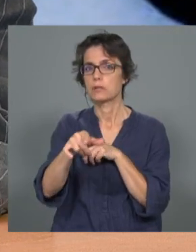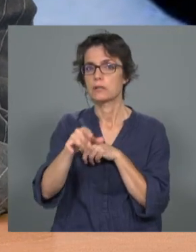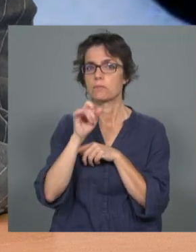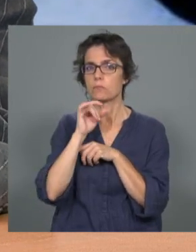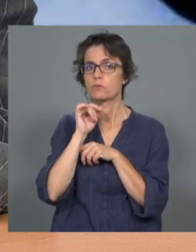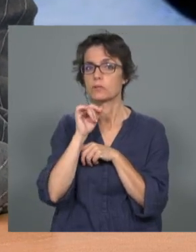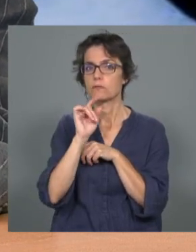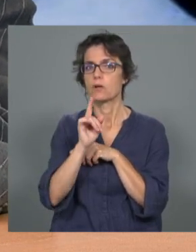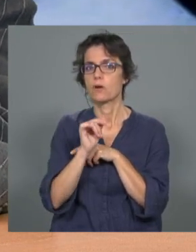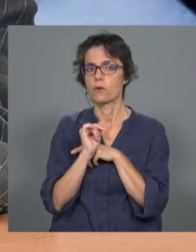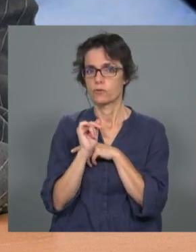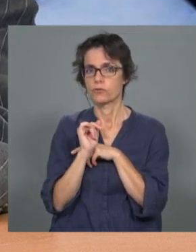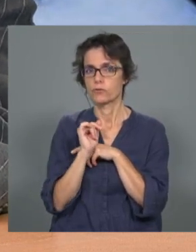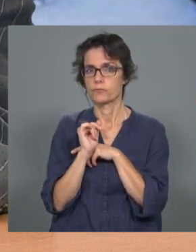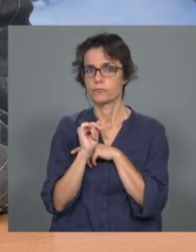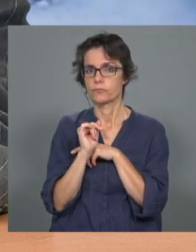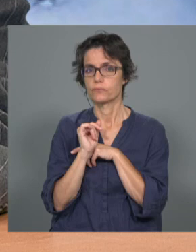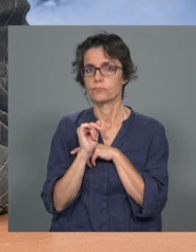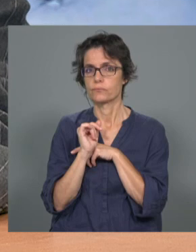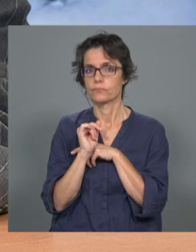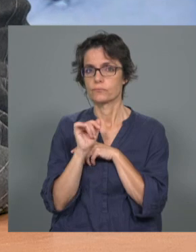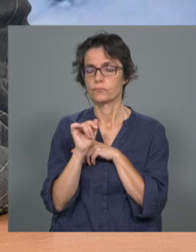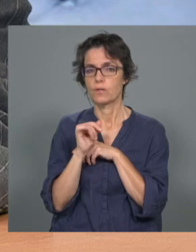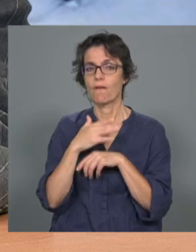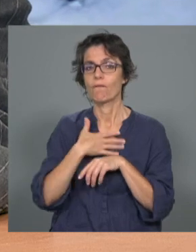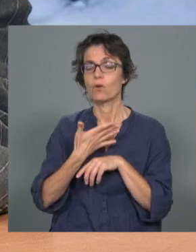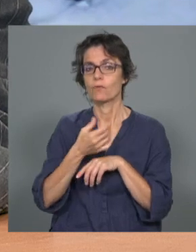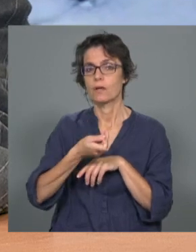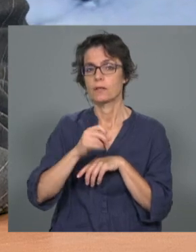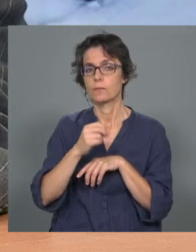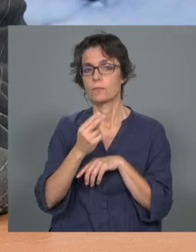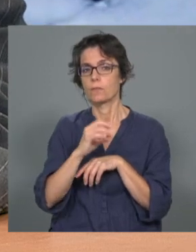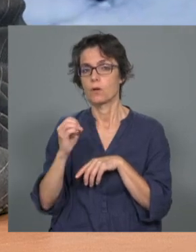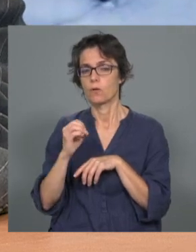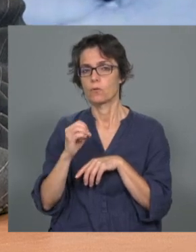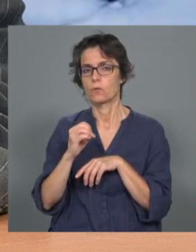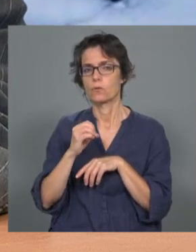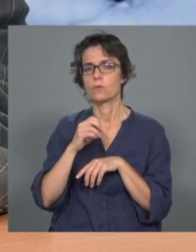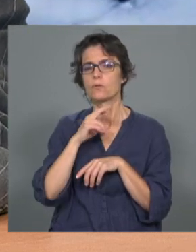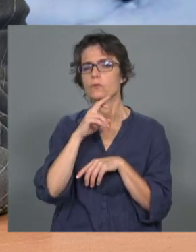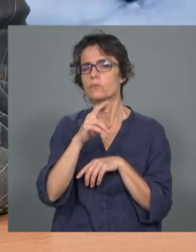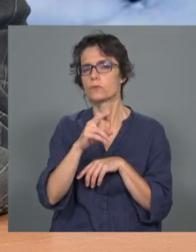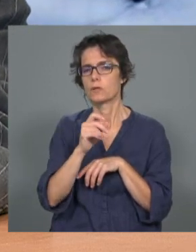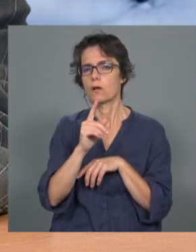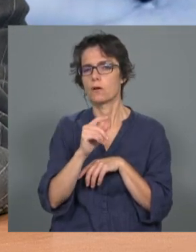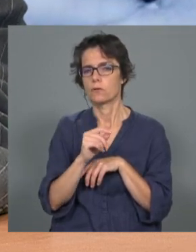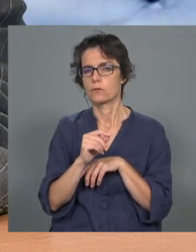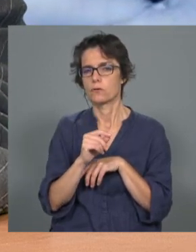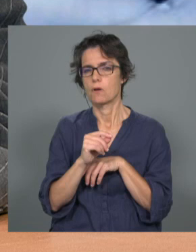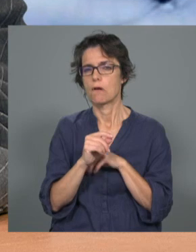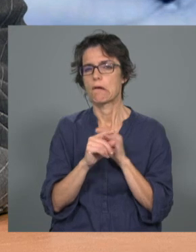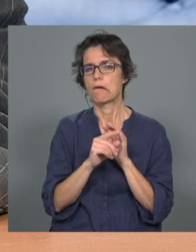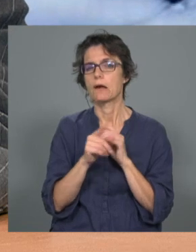haja por trás a intenção de Paulo responder àqueles judaizantes, ou seja, aqueles que tinham aderido